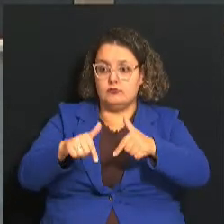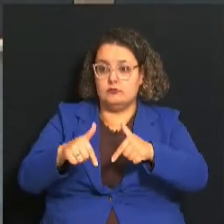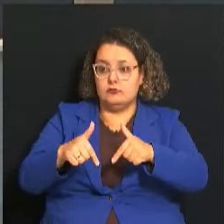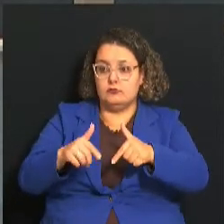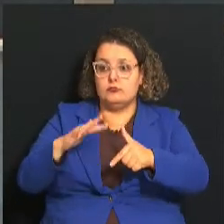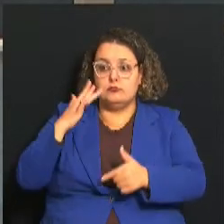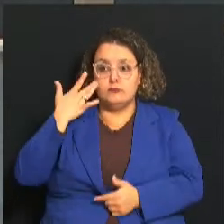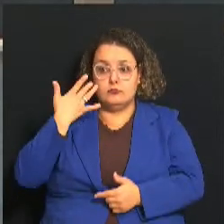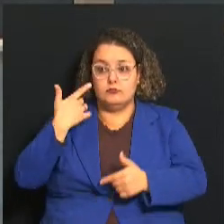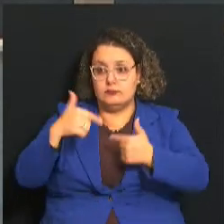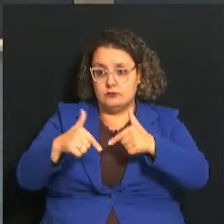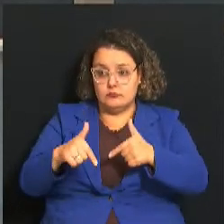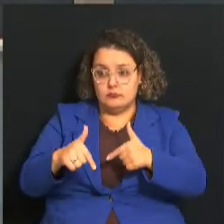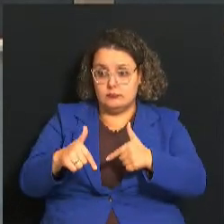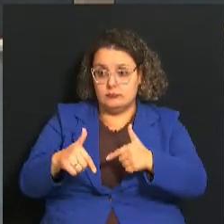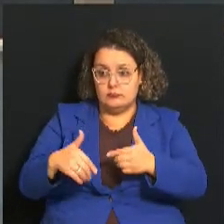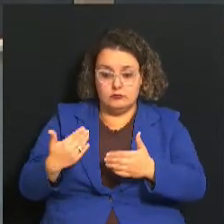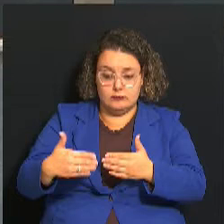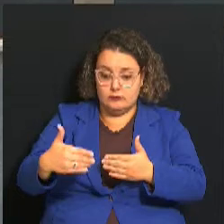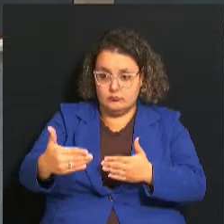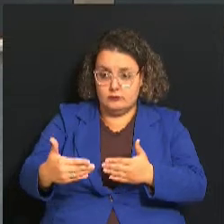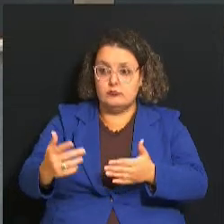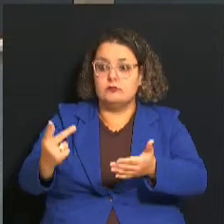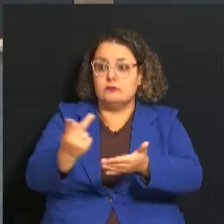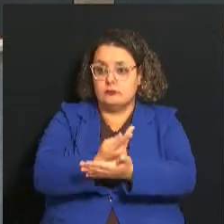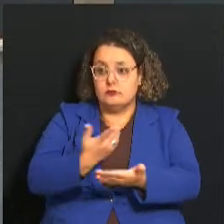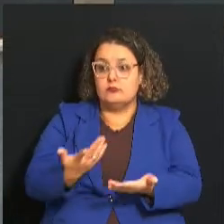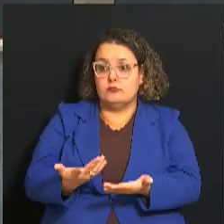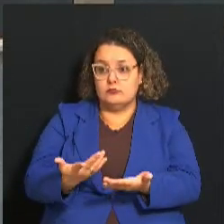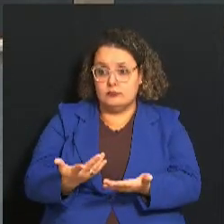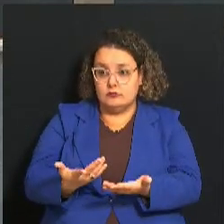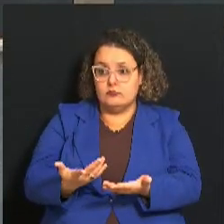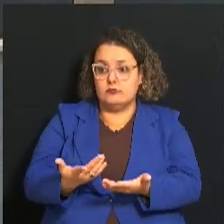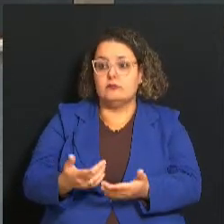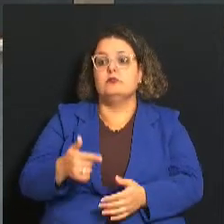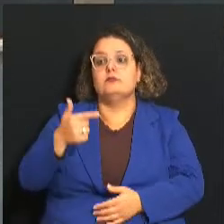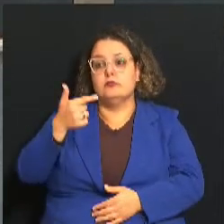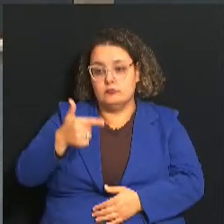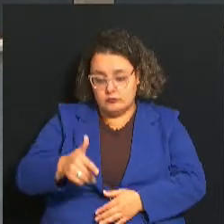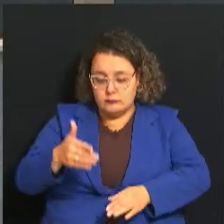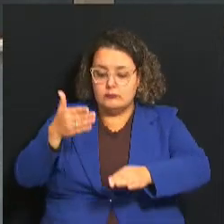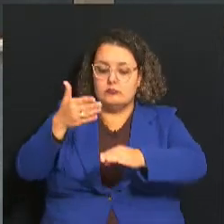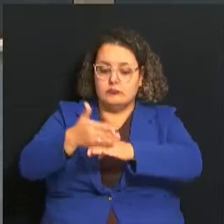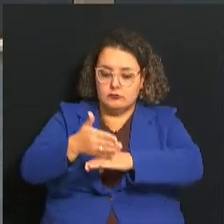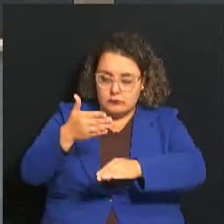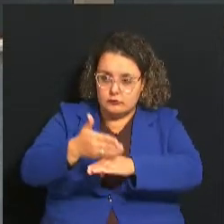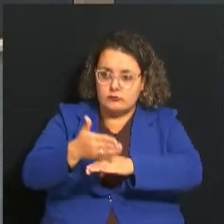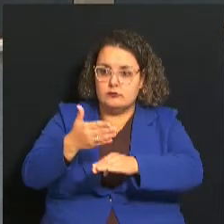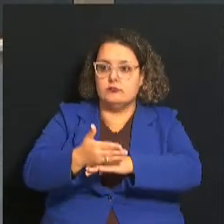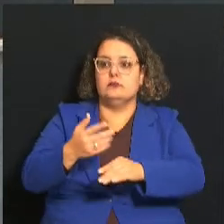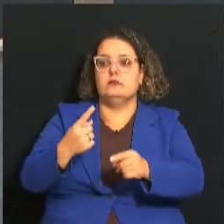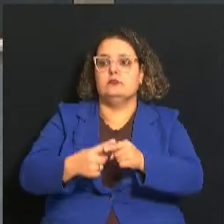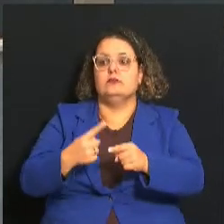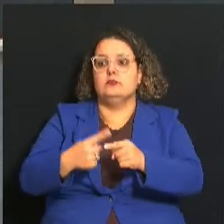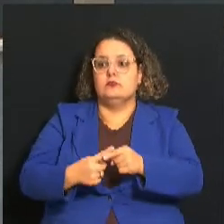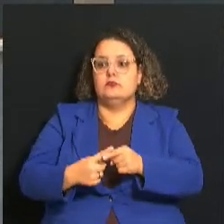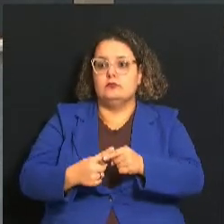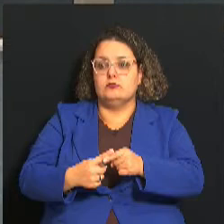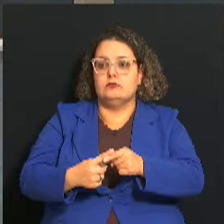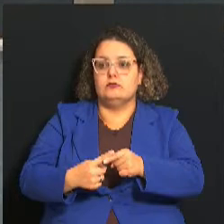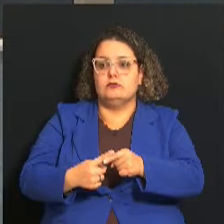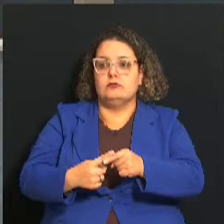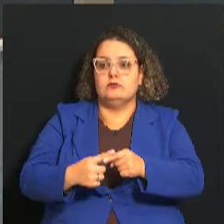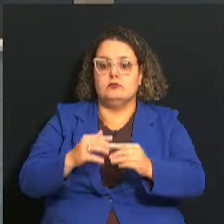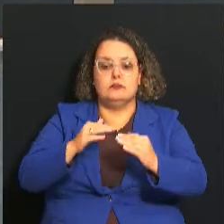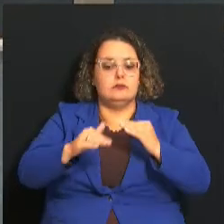esses trabalhos não vão para frente, eles estão errados, eu faço questão de continuar participando, porque o fato de você não concordar